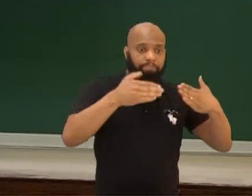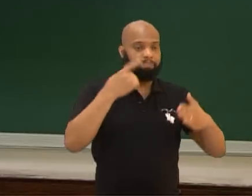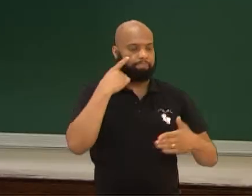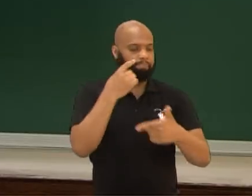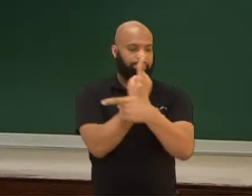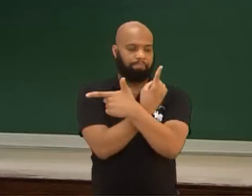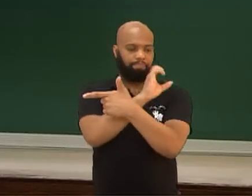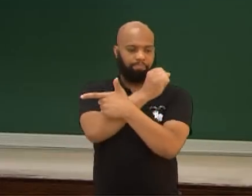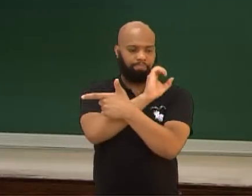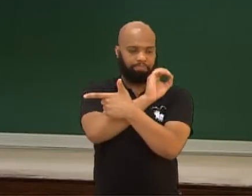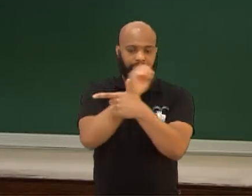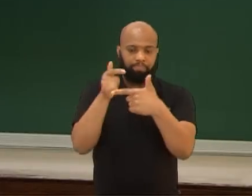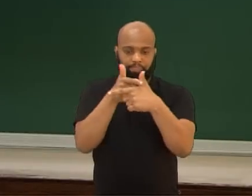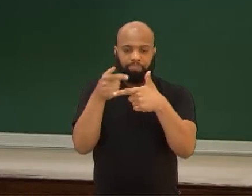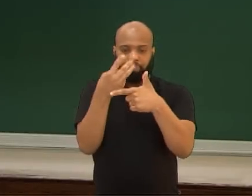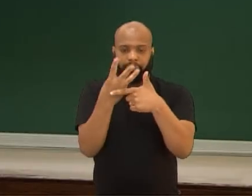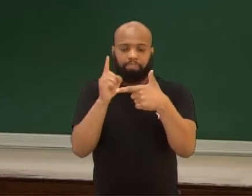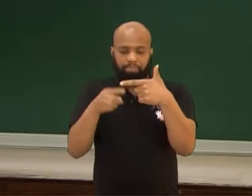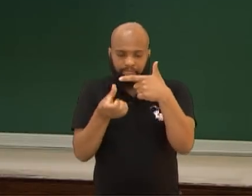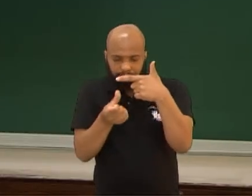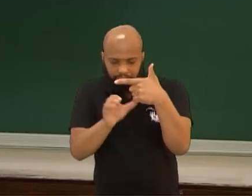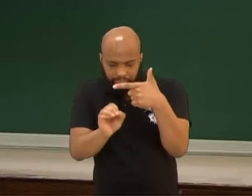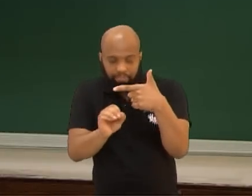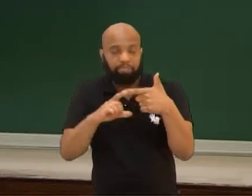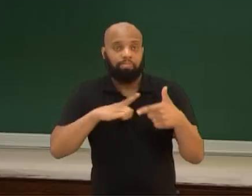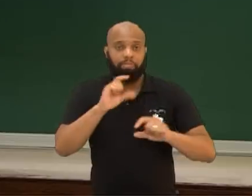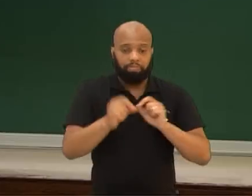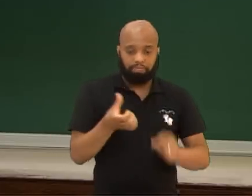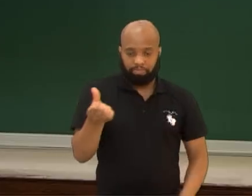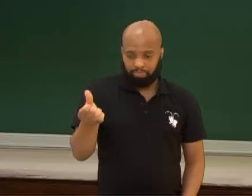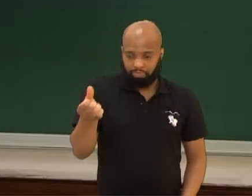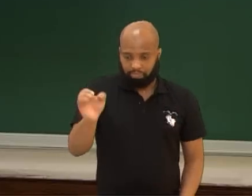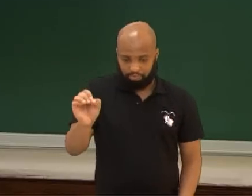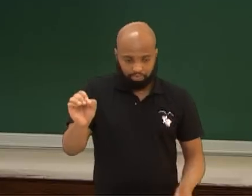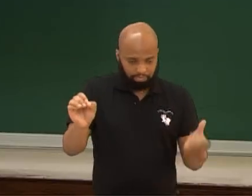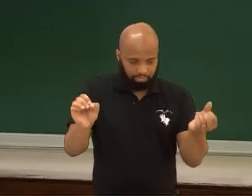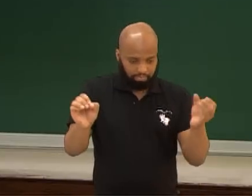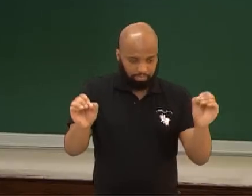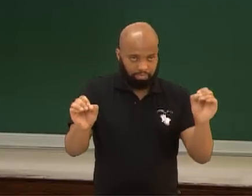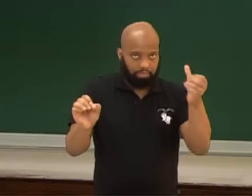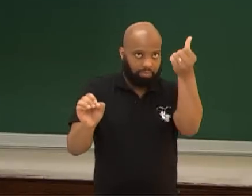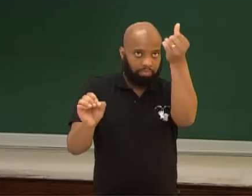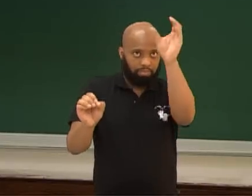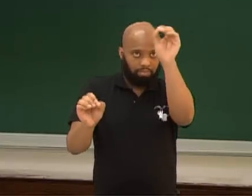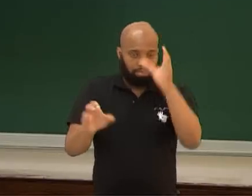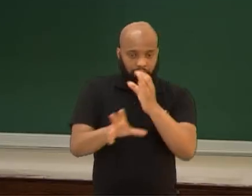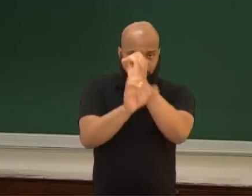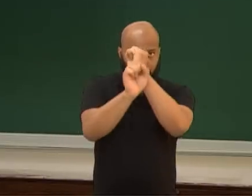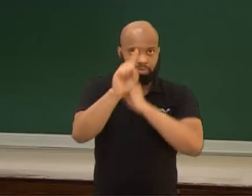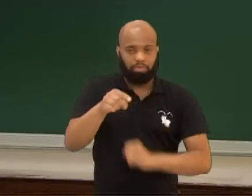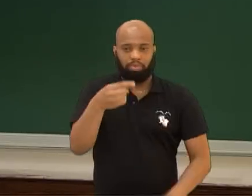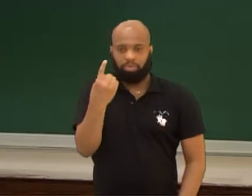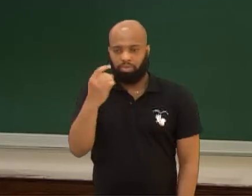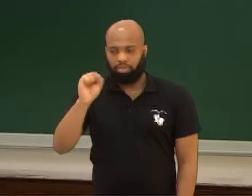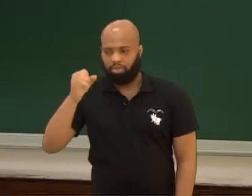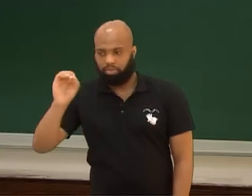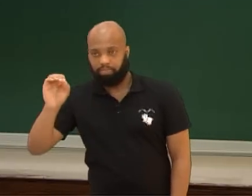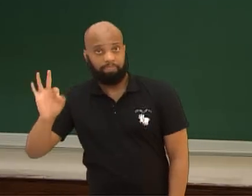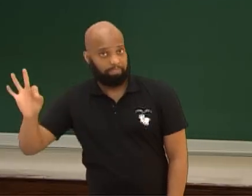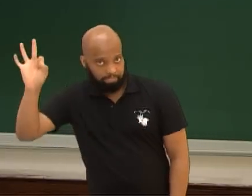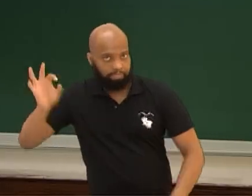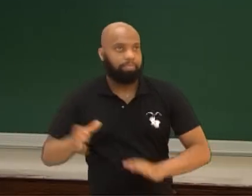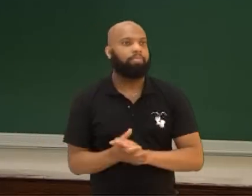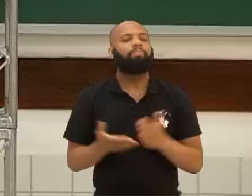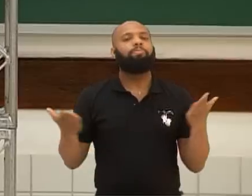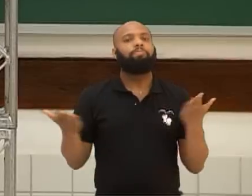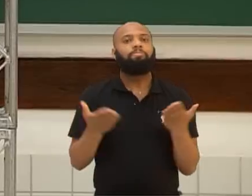dividido por 3 dá 60. Então, vai ser 60 mais 60 mais 60 é igual a 180 graus. Importante isso, eu